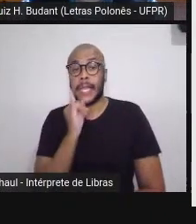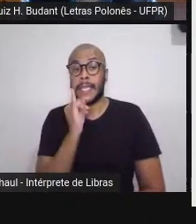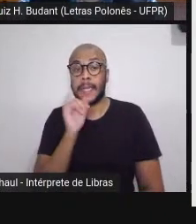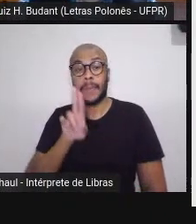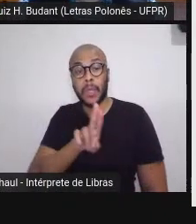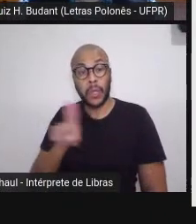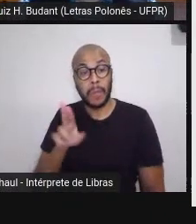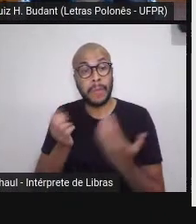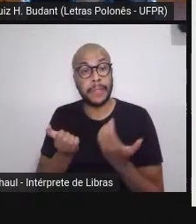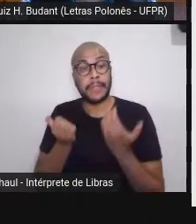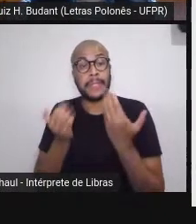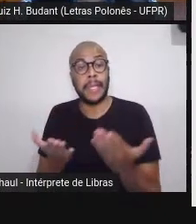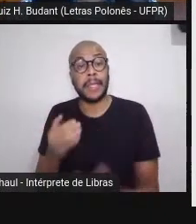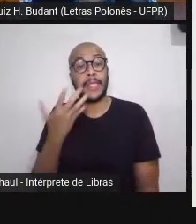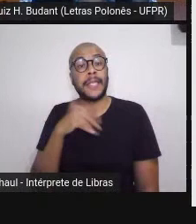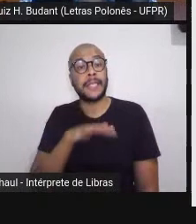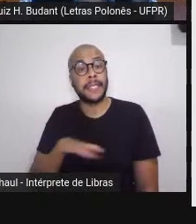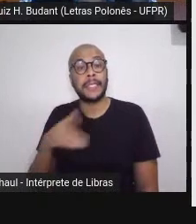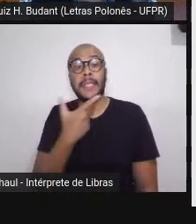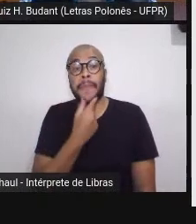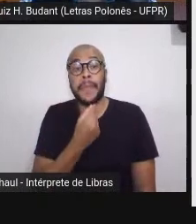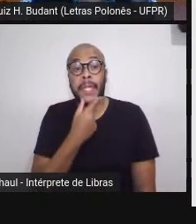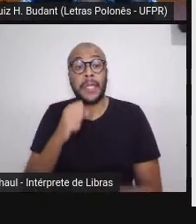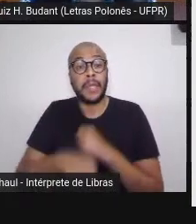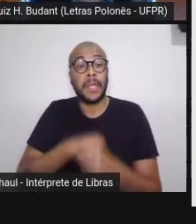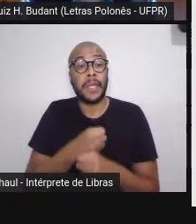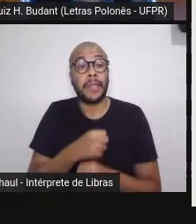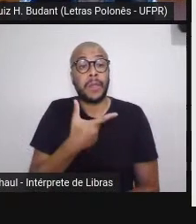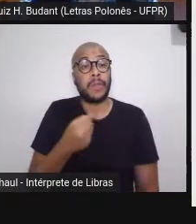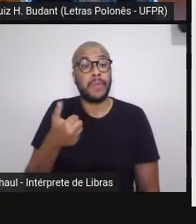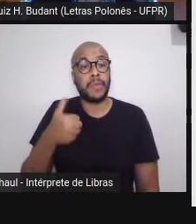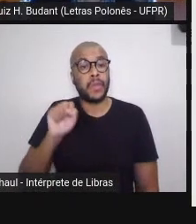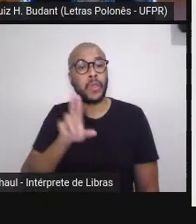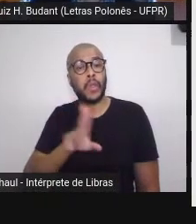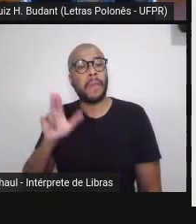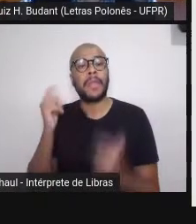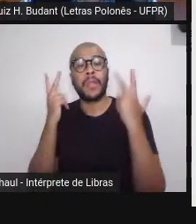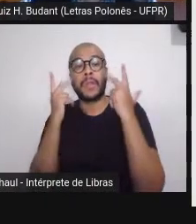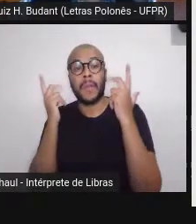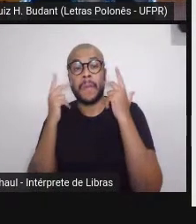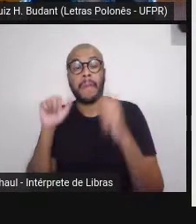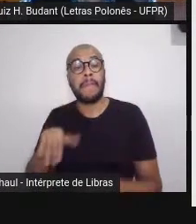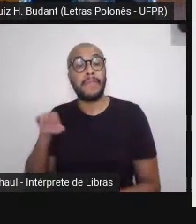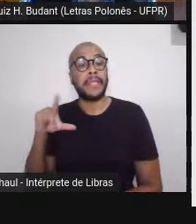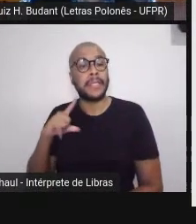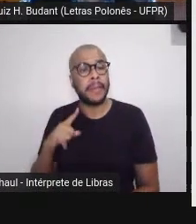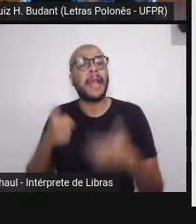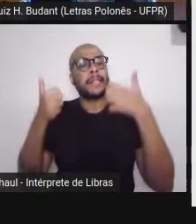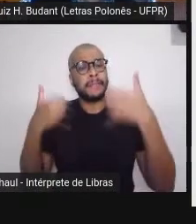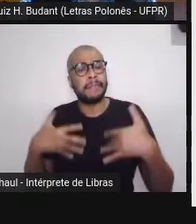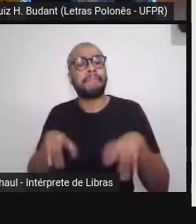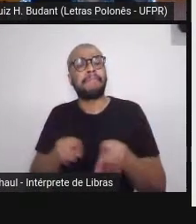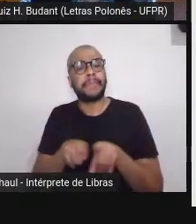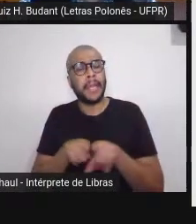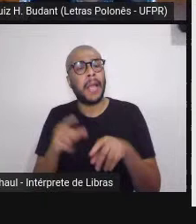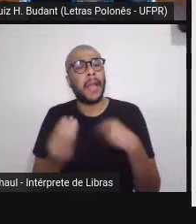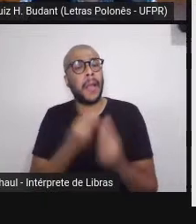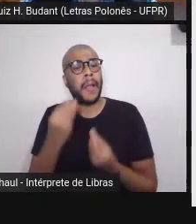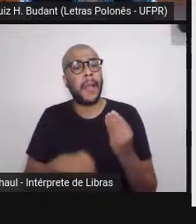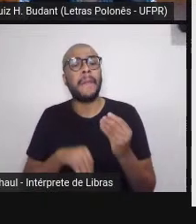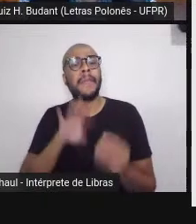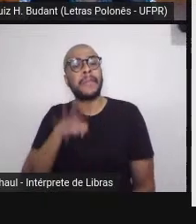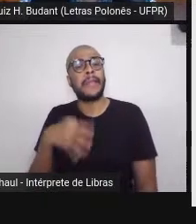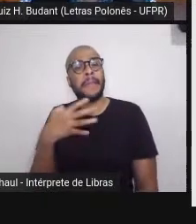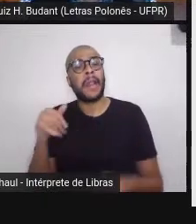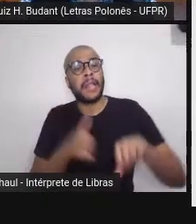que são dados aos meninos que nasceram em 2018, os nomes mais comuns. Ela também menciona que essas listas elas não mudaram